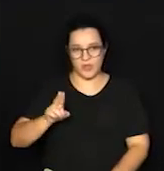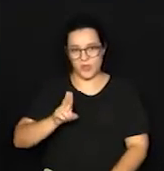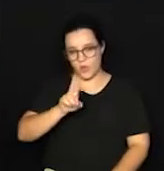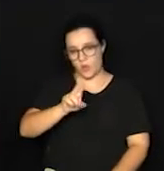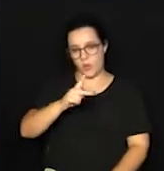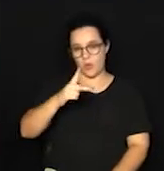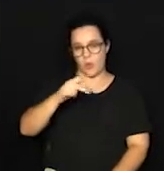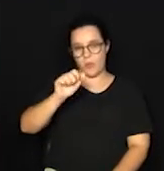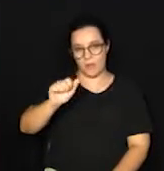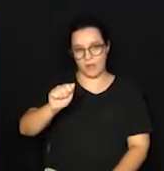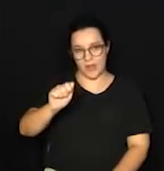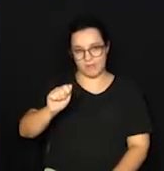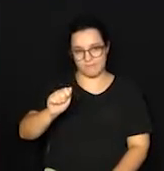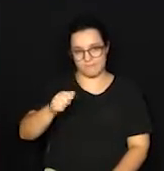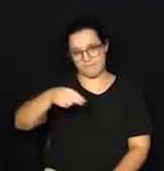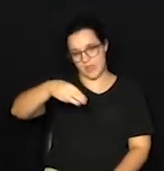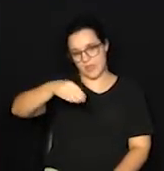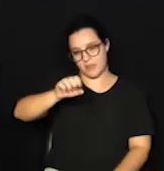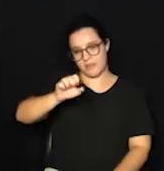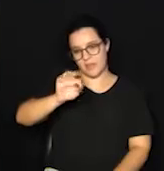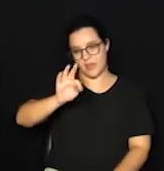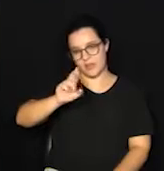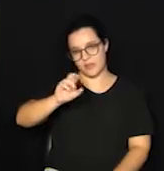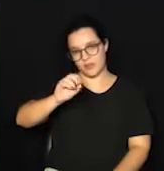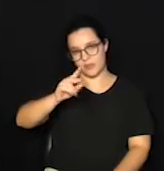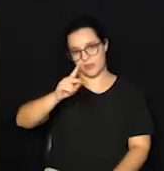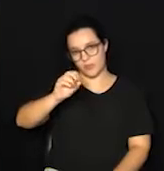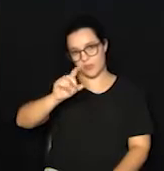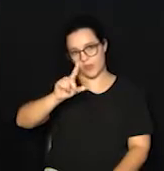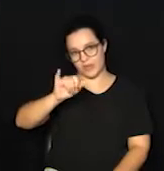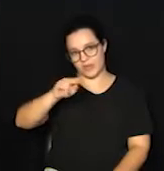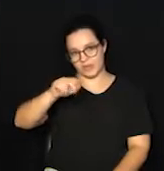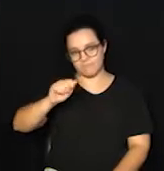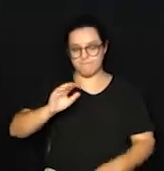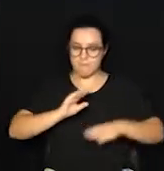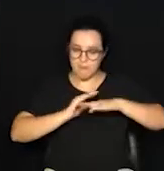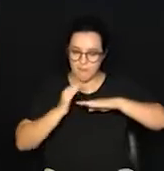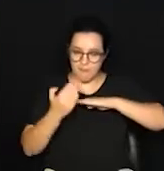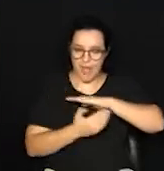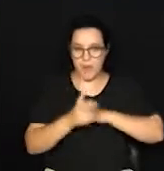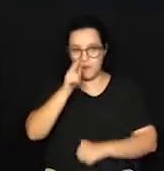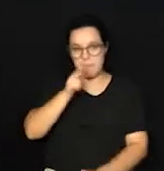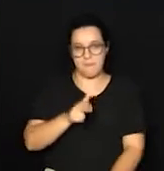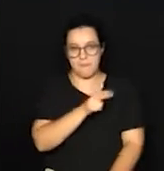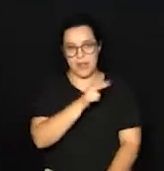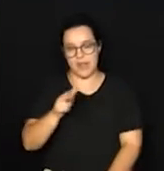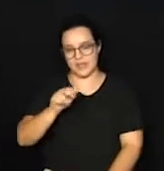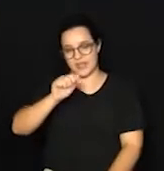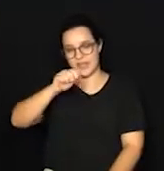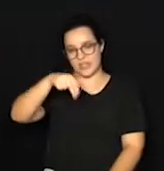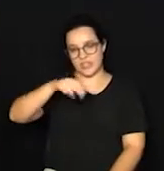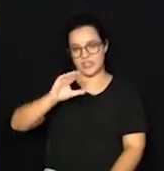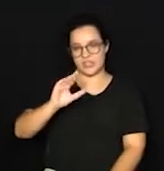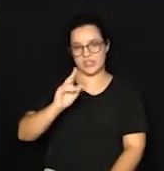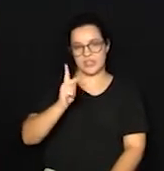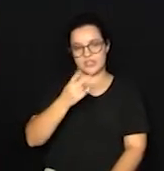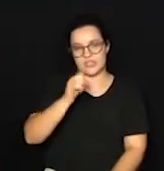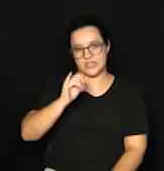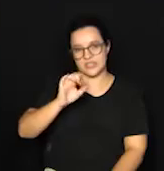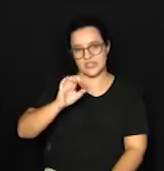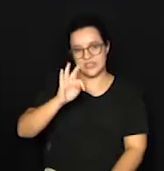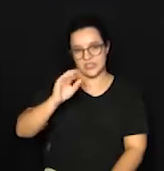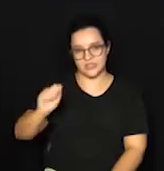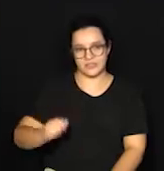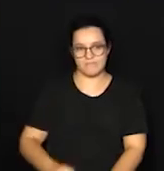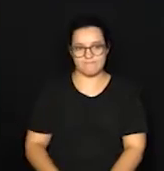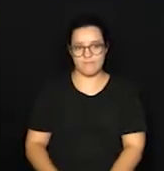UPA Metropolitana, que fica no bairro Padre Anchieta. Conhecido popularmente como